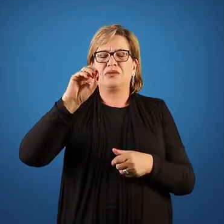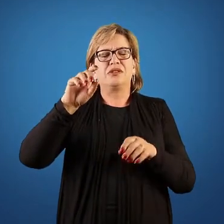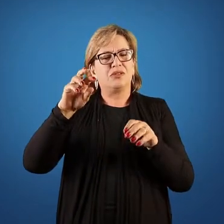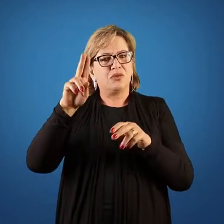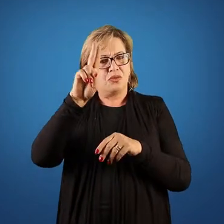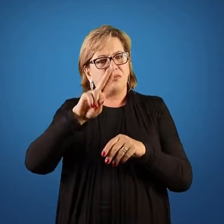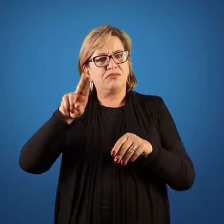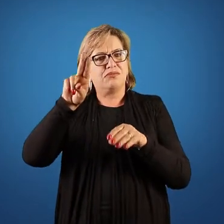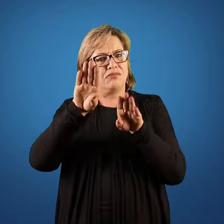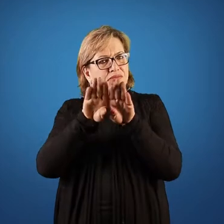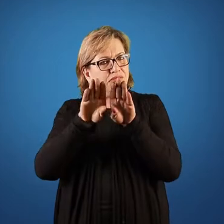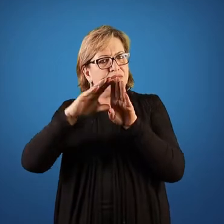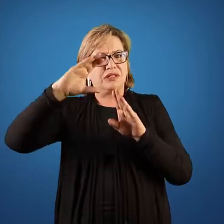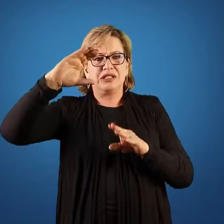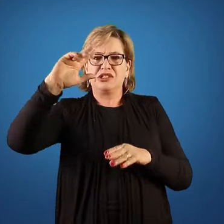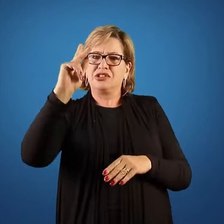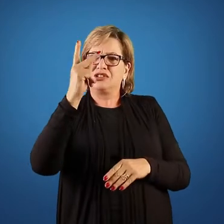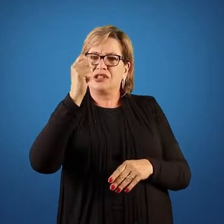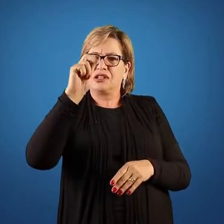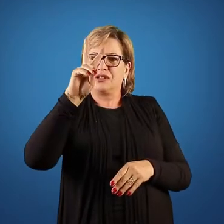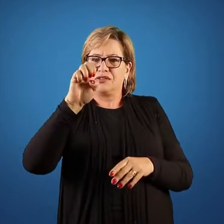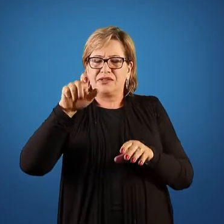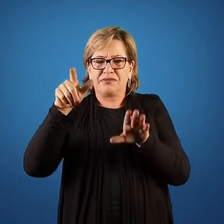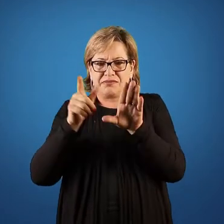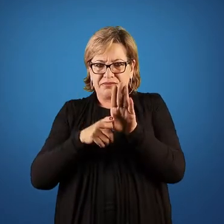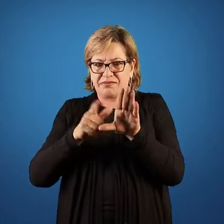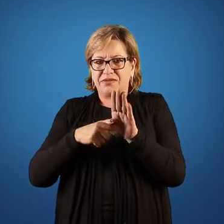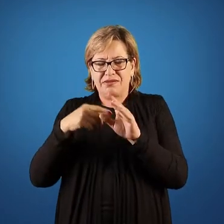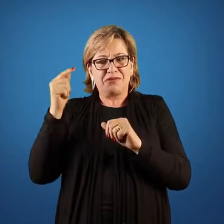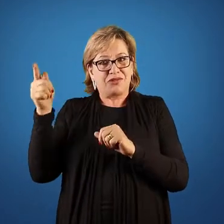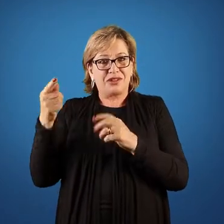pé, né? Então, se quiser.